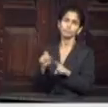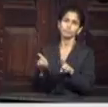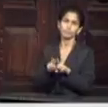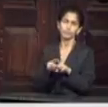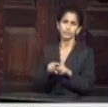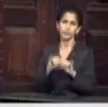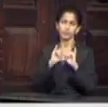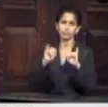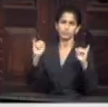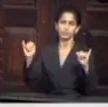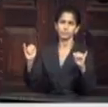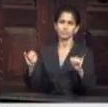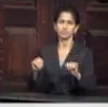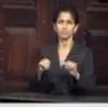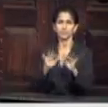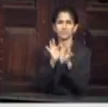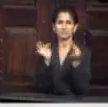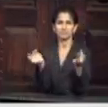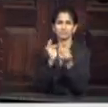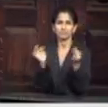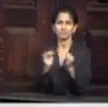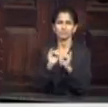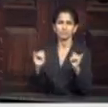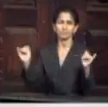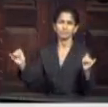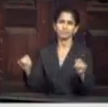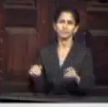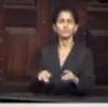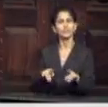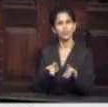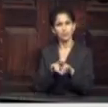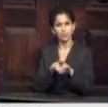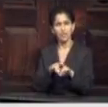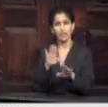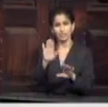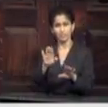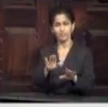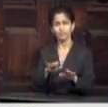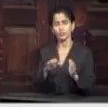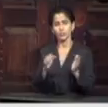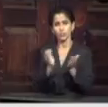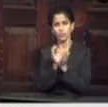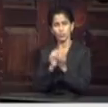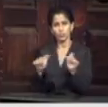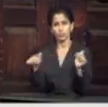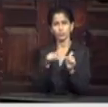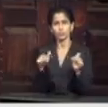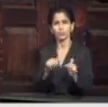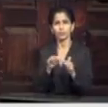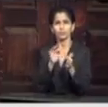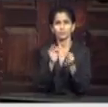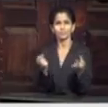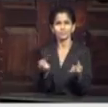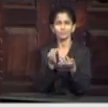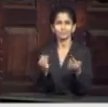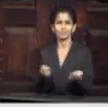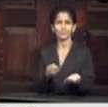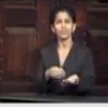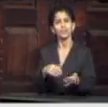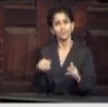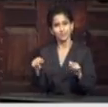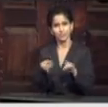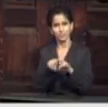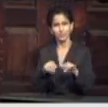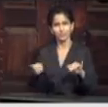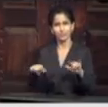informação com precariedade e condição de trabalho para profissionais importantíssimos de todos os veículos de comunicação. Tem um grande jornal do Rio que abriu